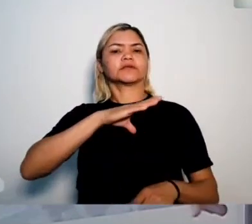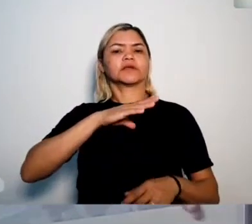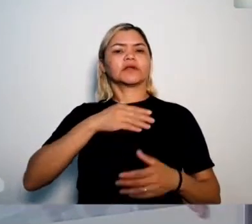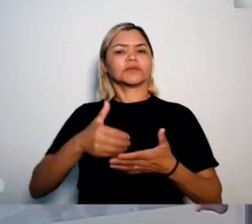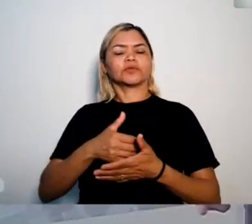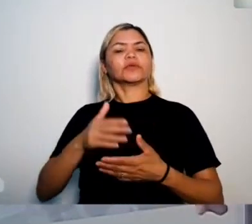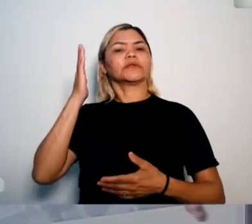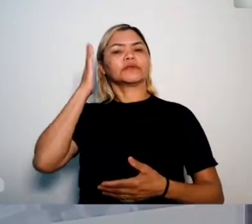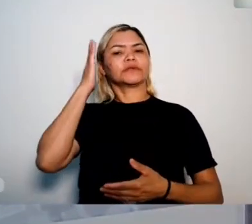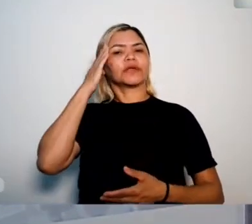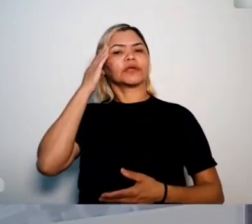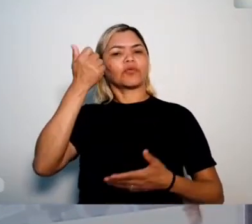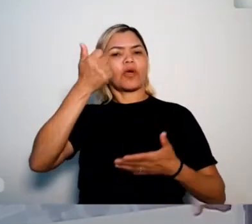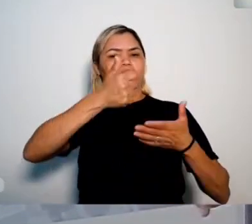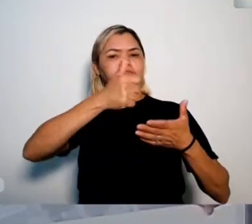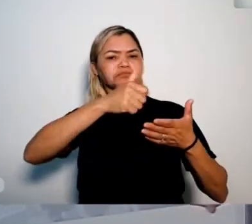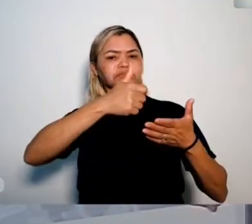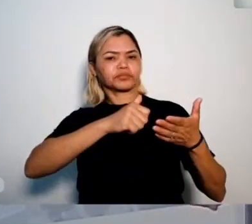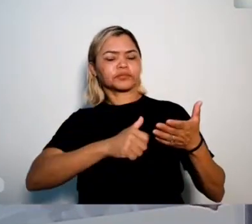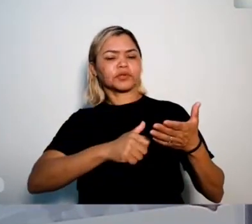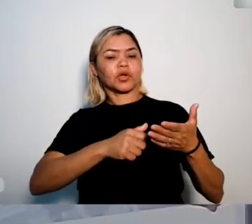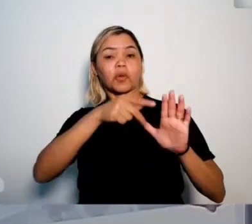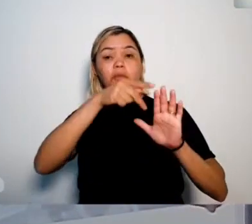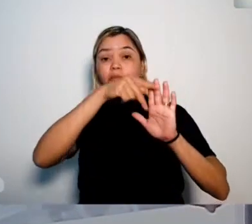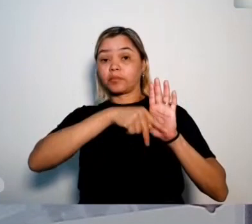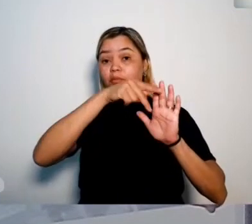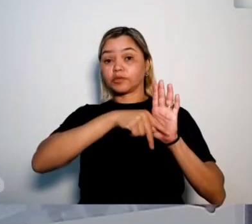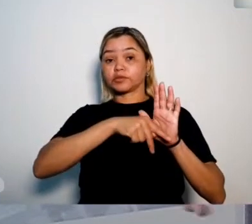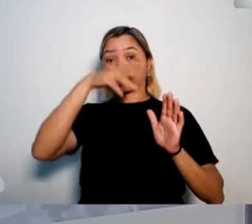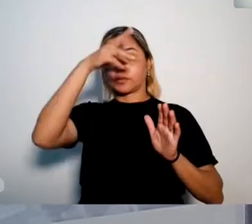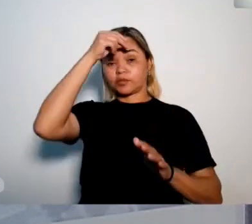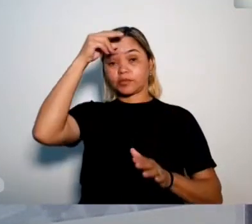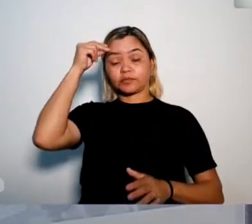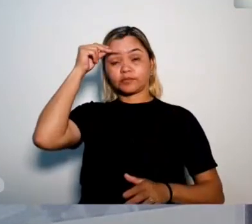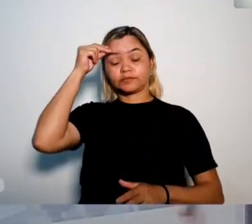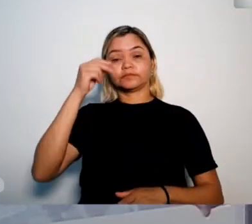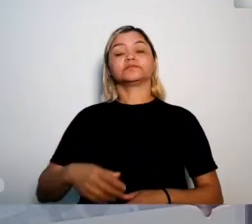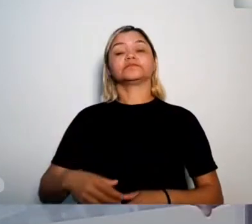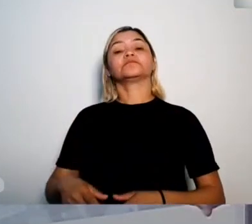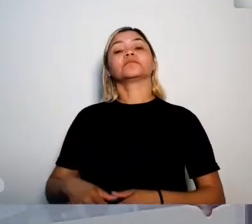analisando o projeto do prefeito Pardini,